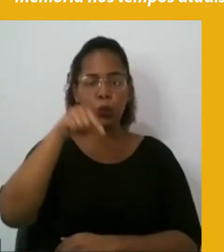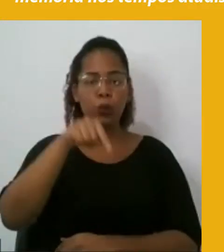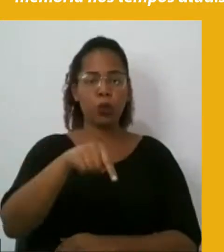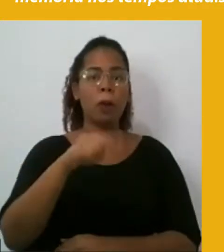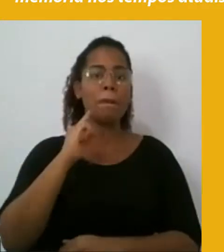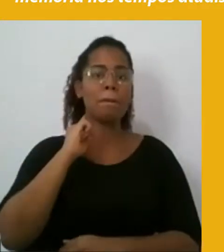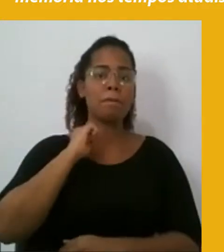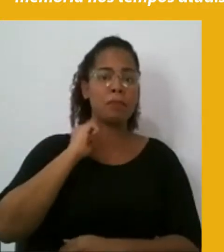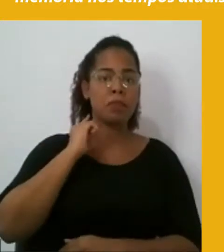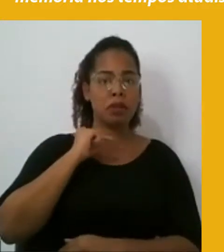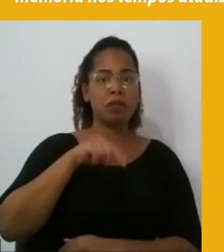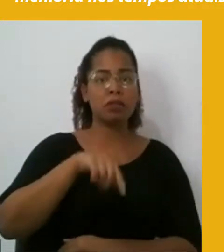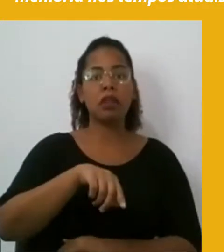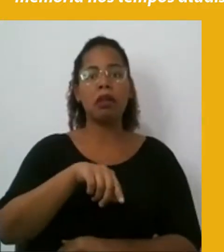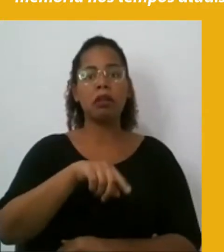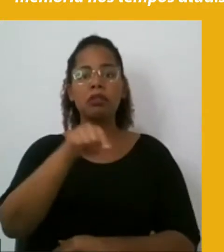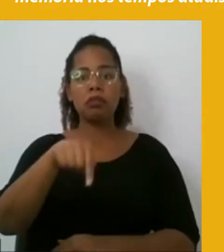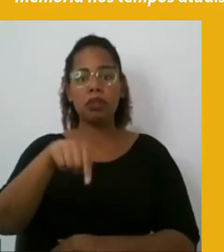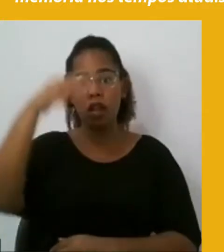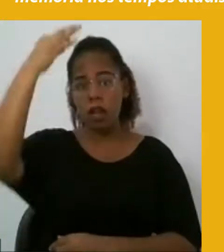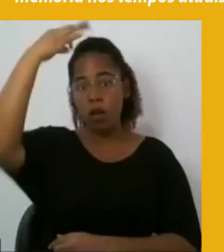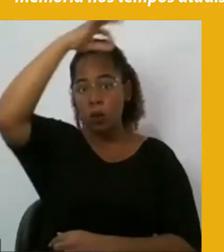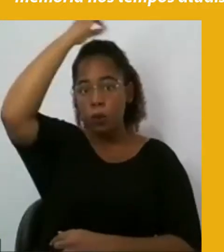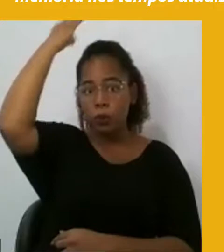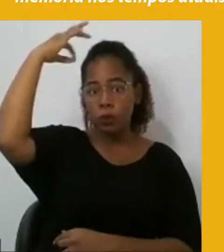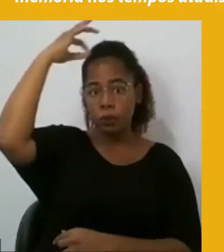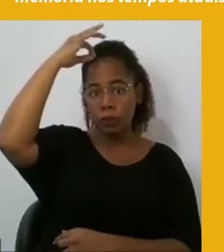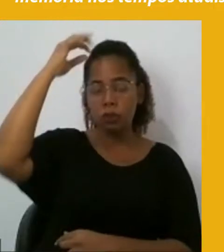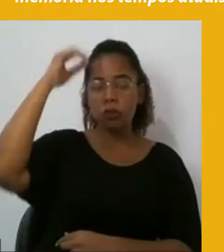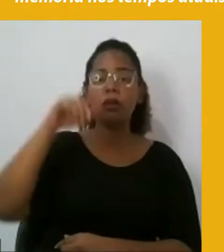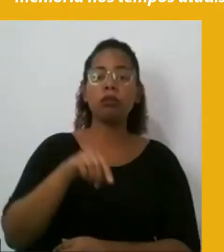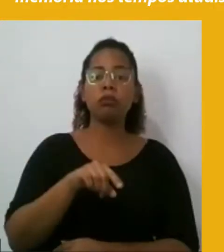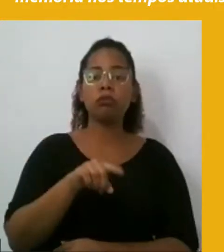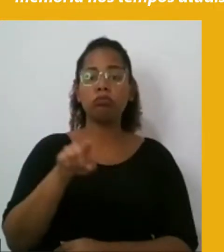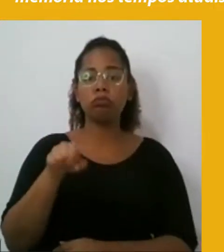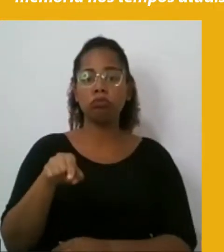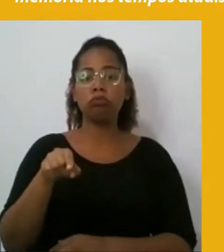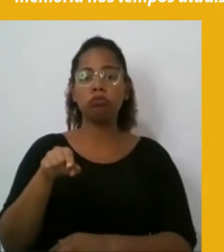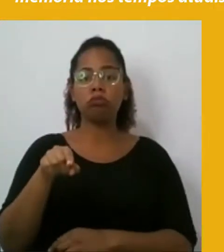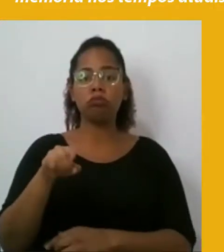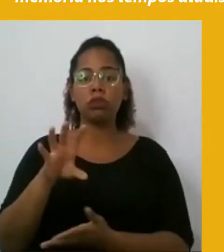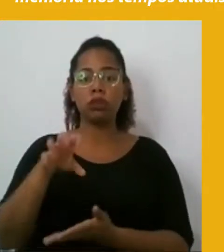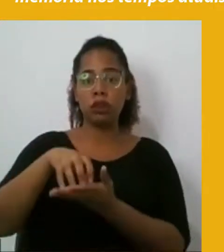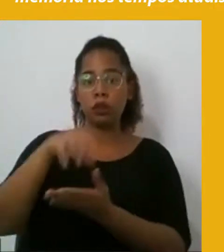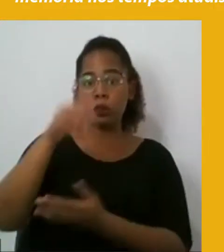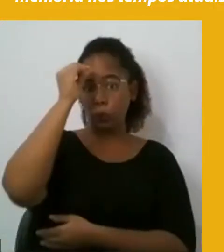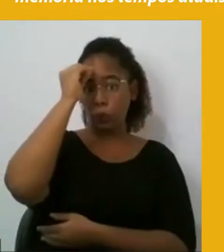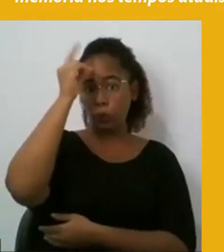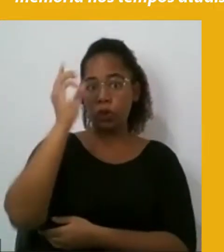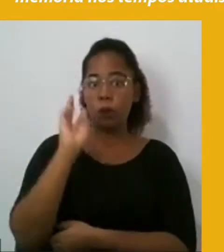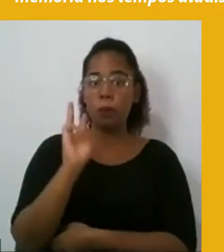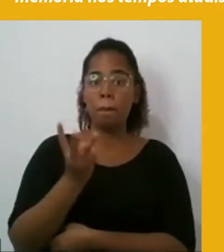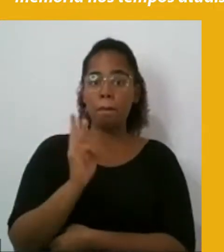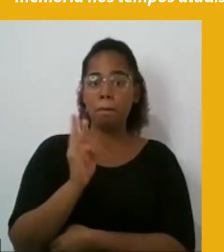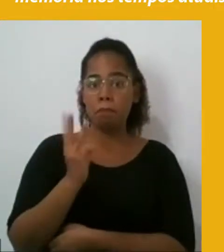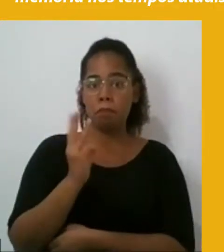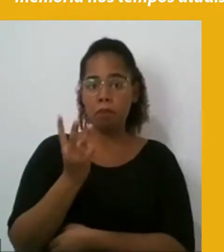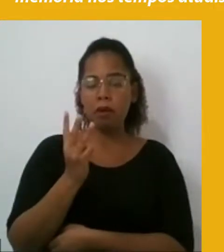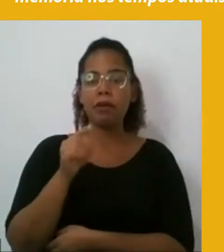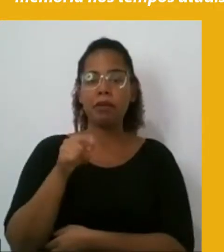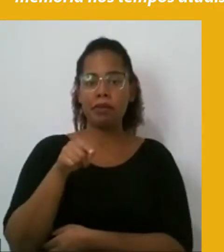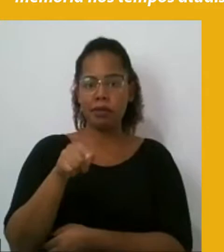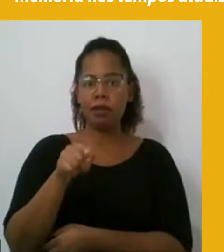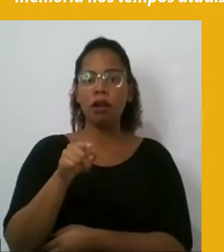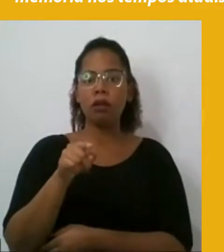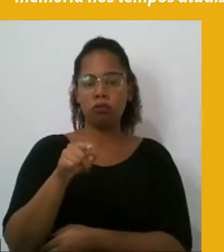no Espírito Santo, que fica em Vitória, o Centro Cultural Vale Maranhão, que fica situado no